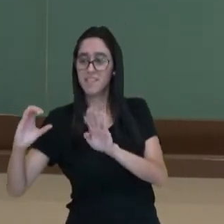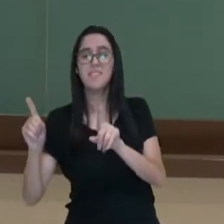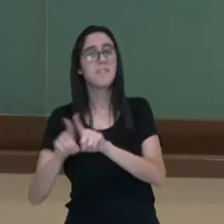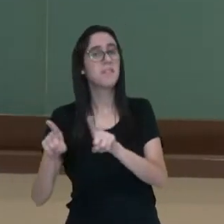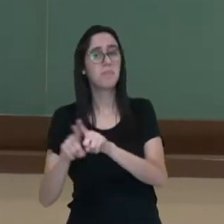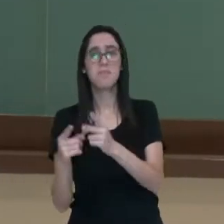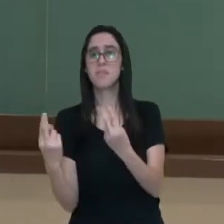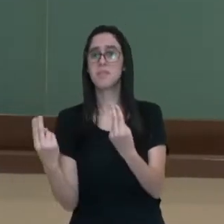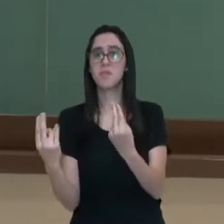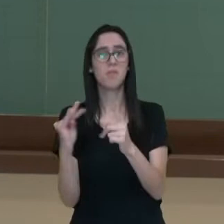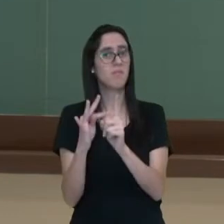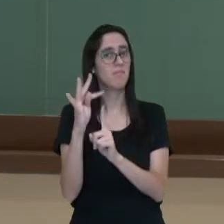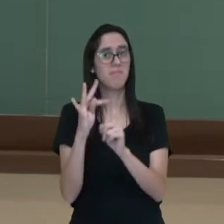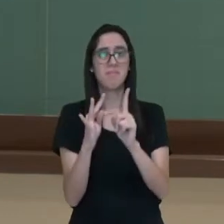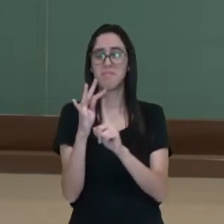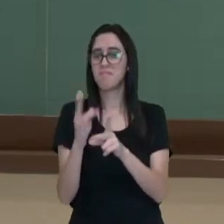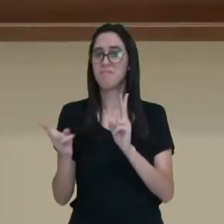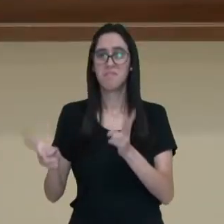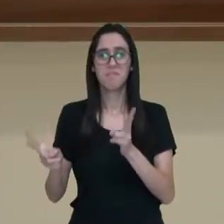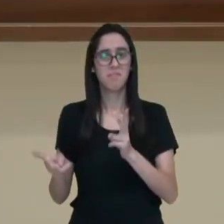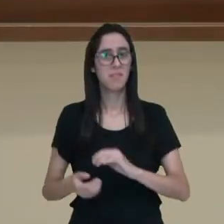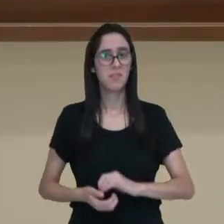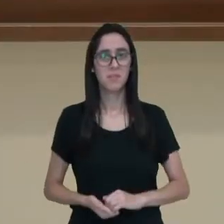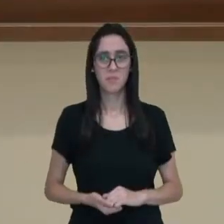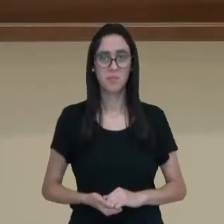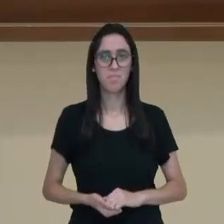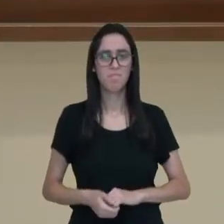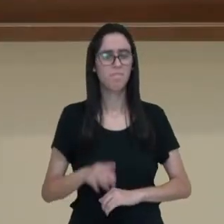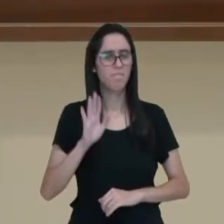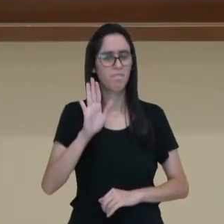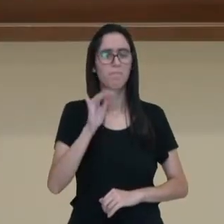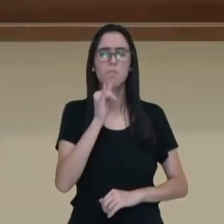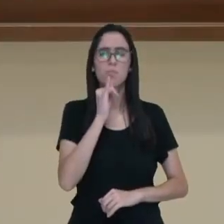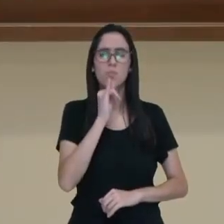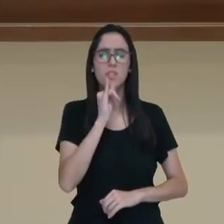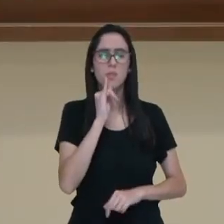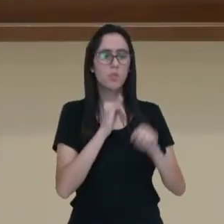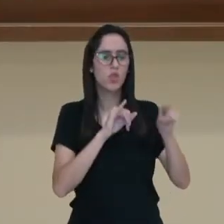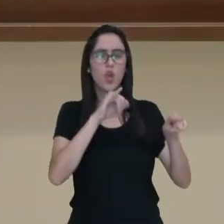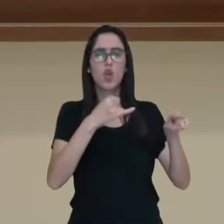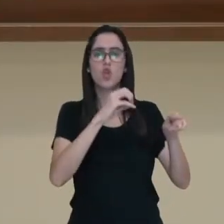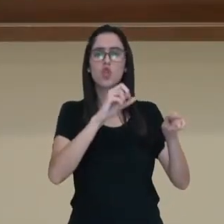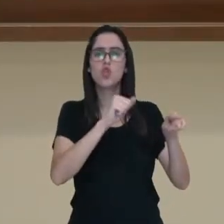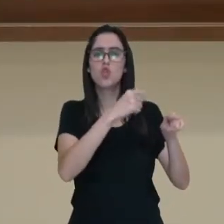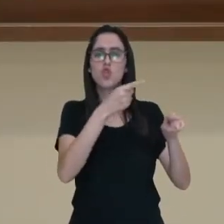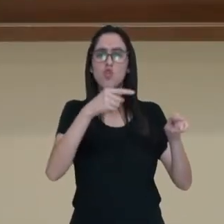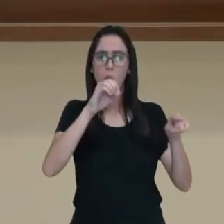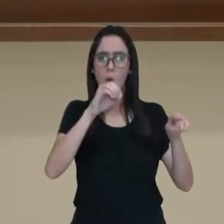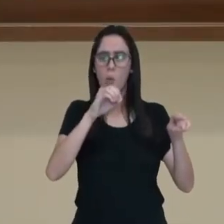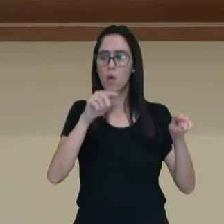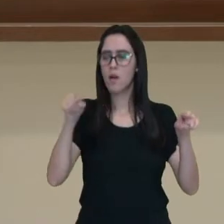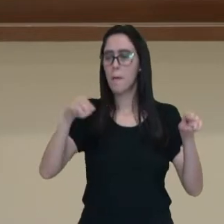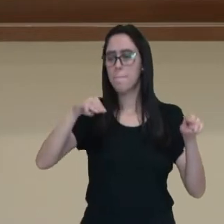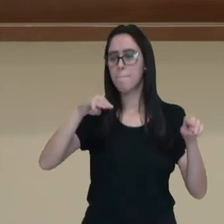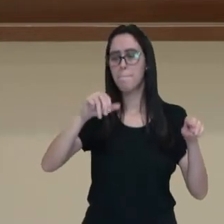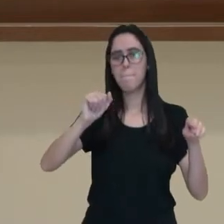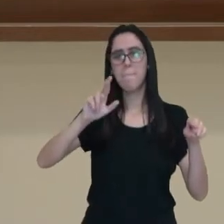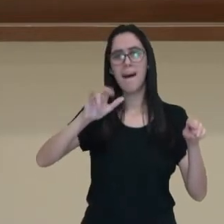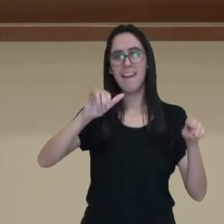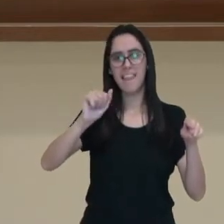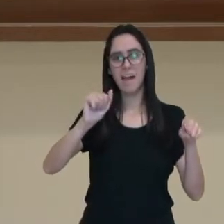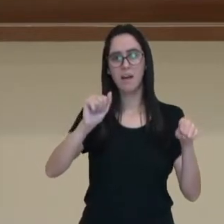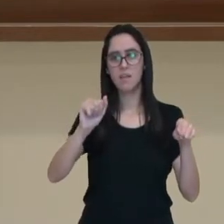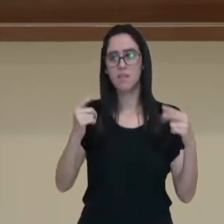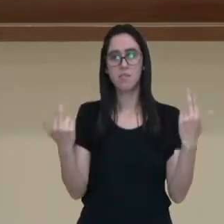na mesma temperatura. É basicamente assim. João está com a mesma temperatura de Maria. João está ao mesmo